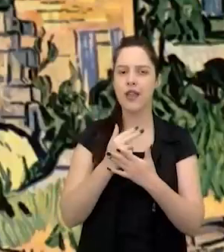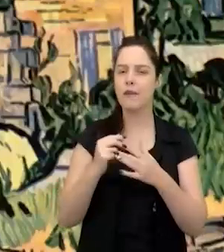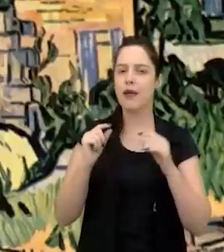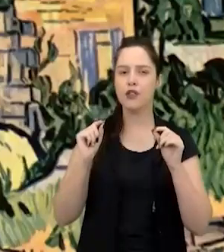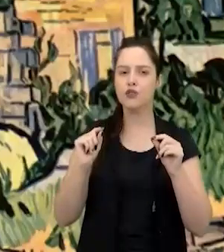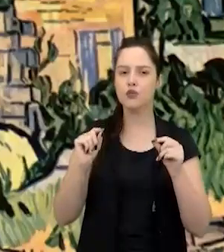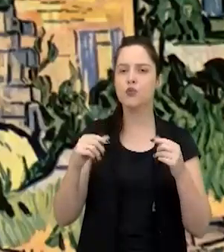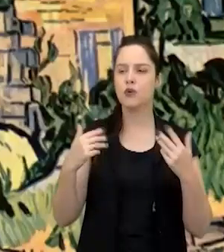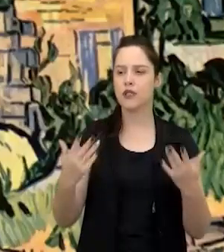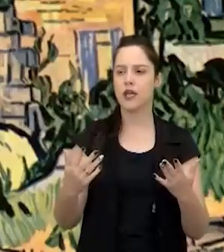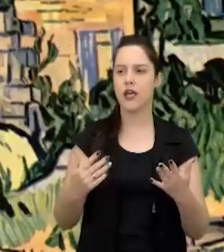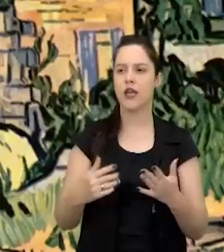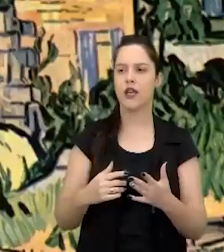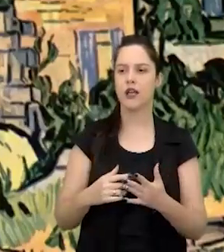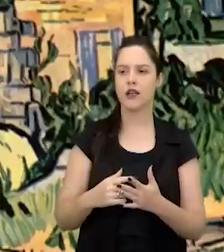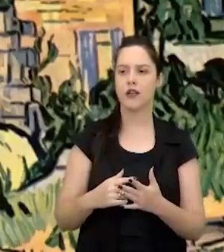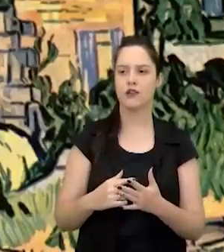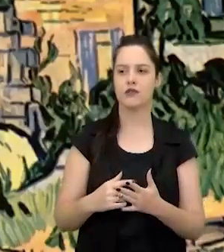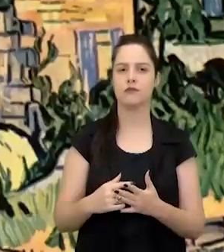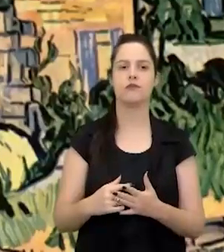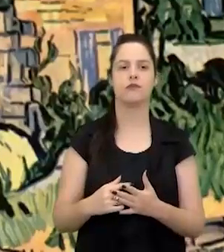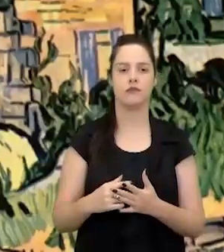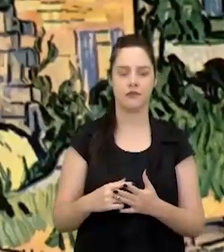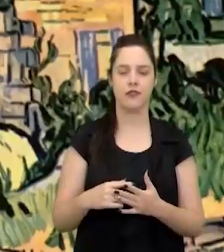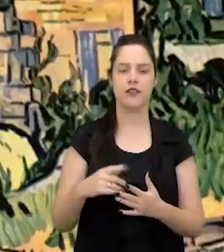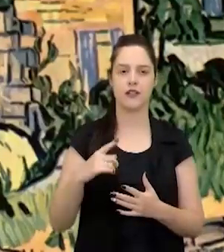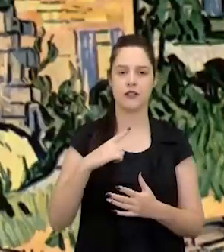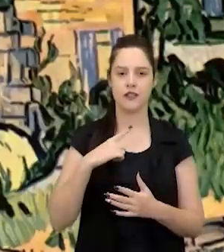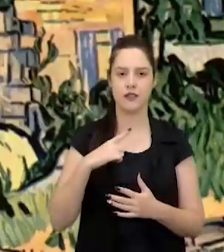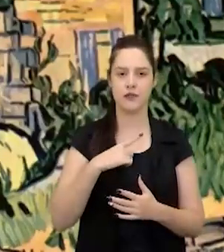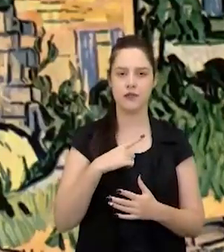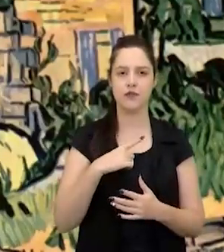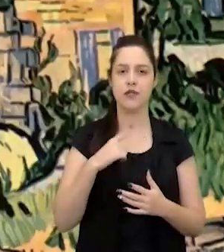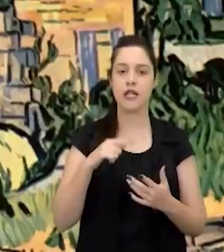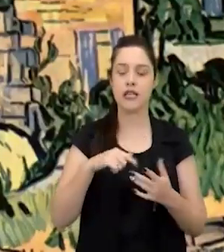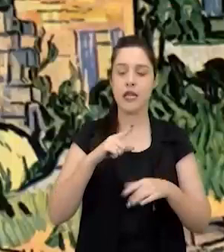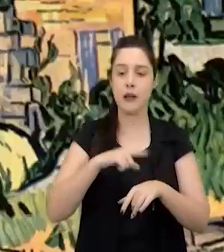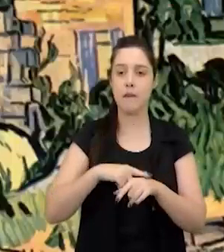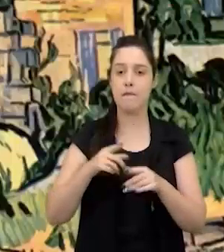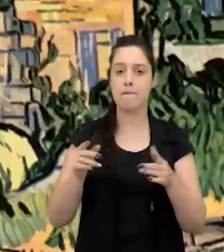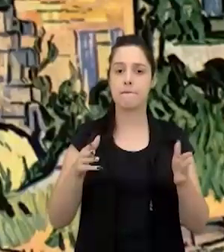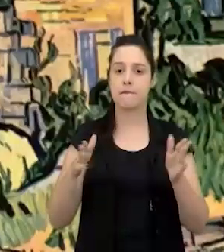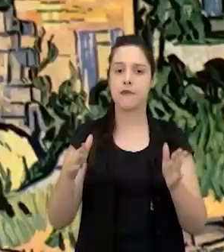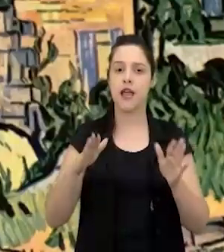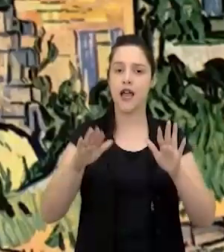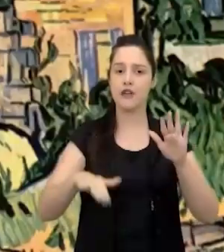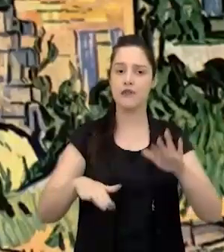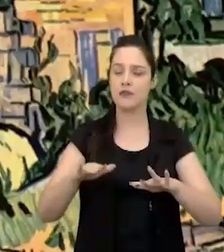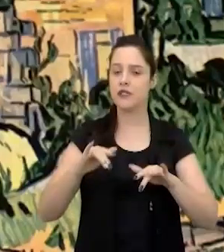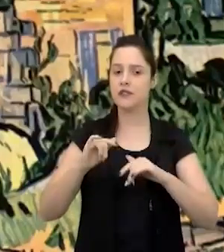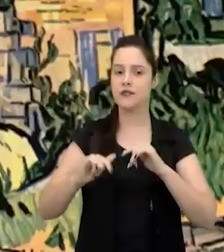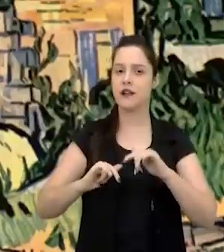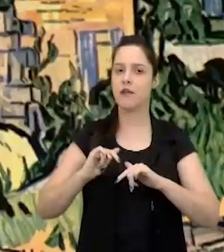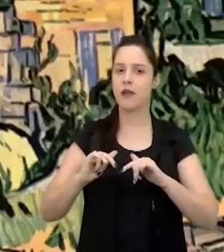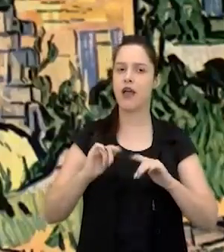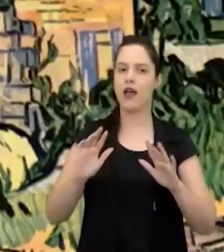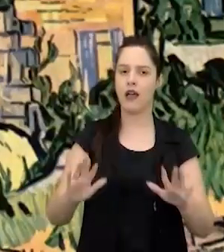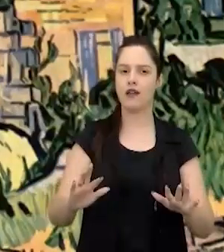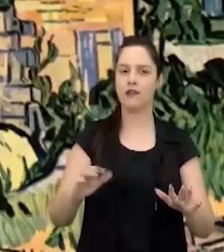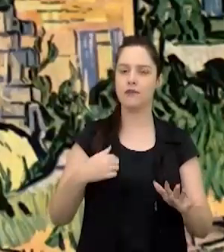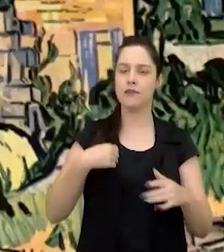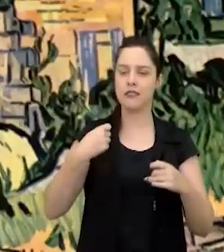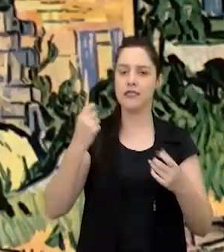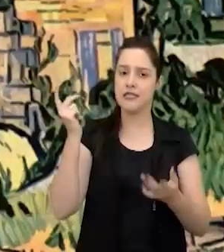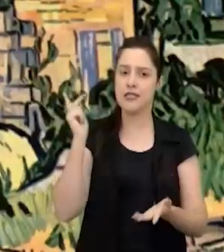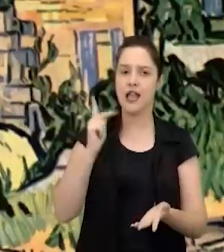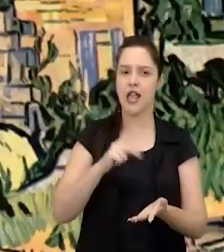uma composição, né? Ele está fazendo um registro do que ele está enxergando naquele momento. Ótimo. Pode ser que ele trabalhe com a questão surrealista.